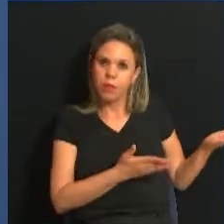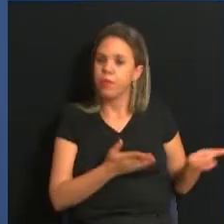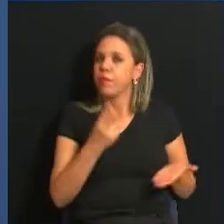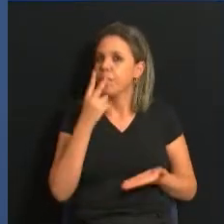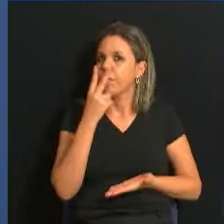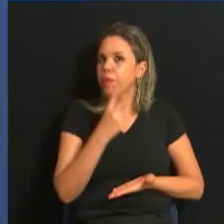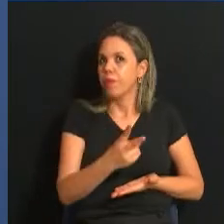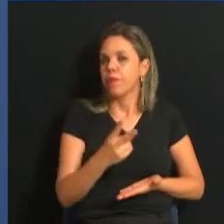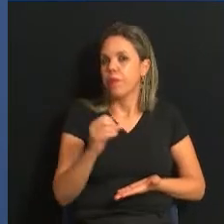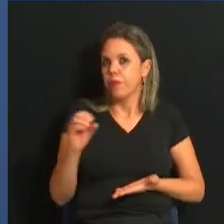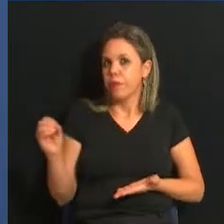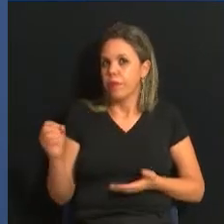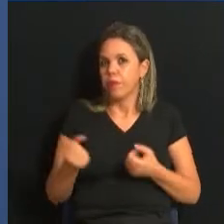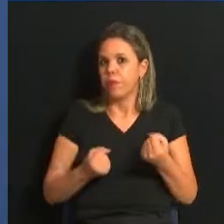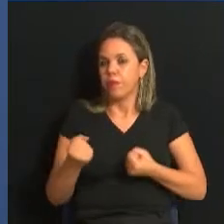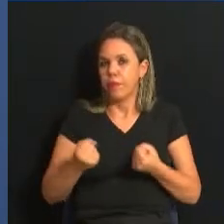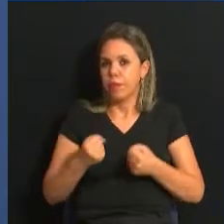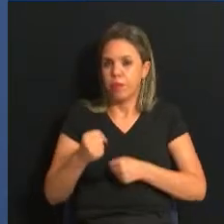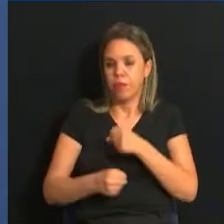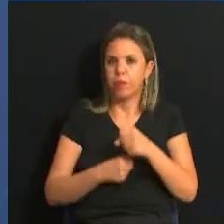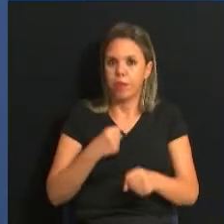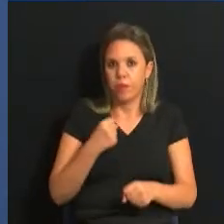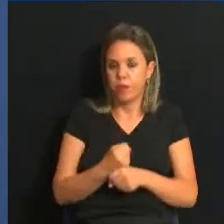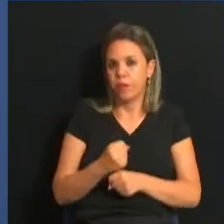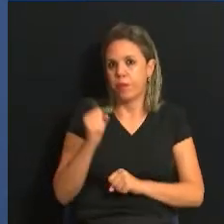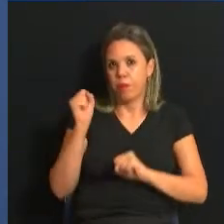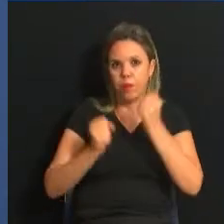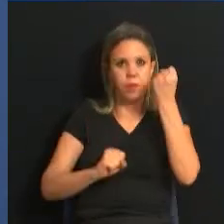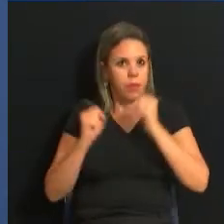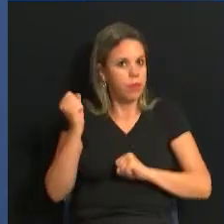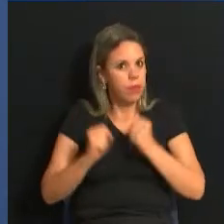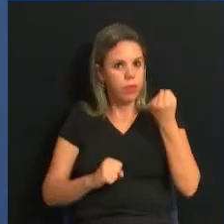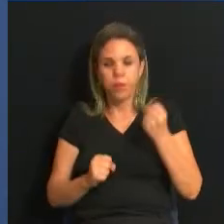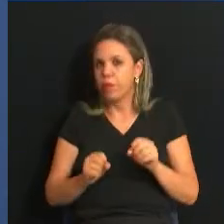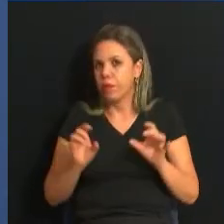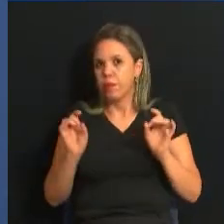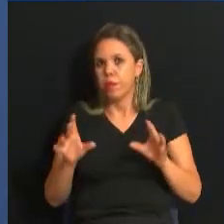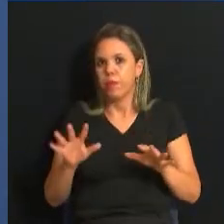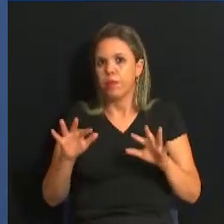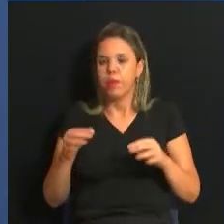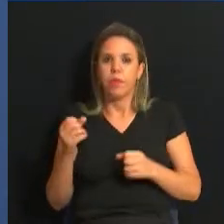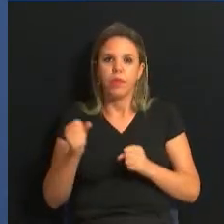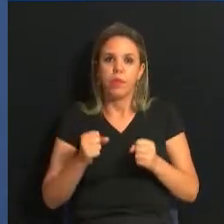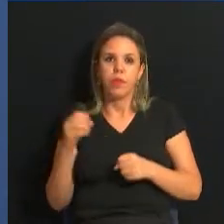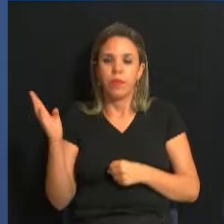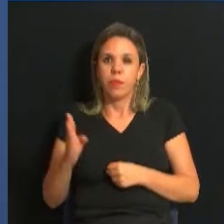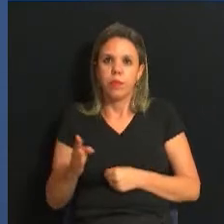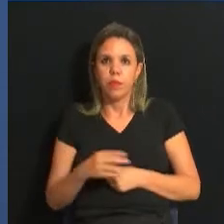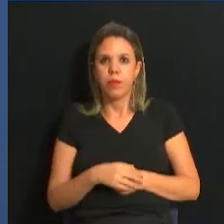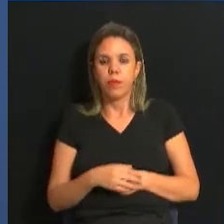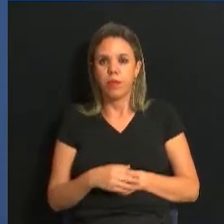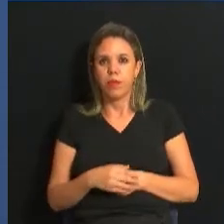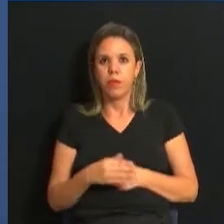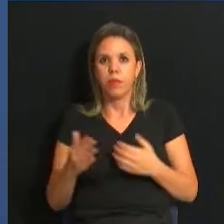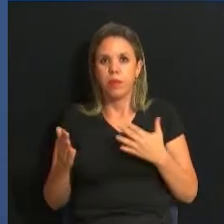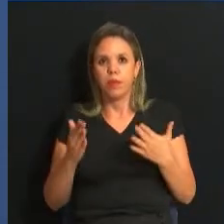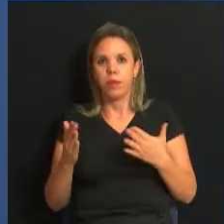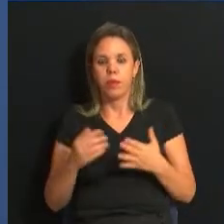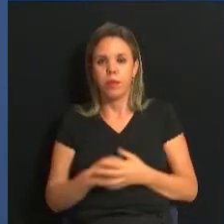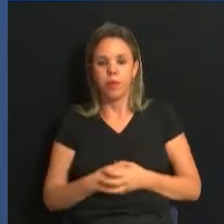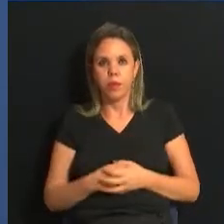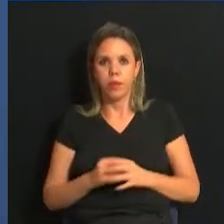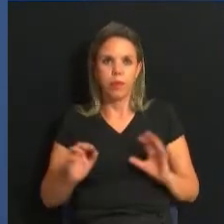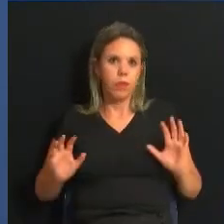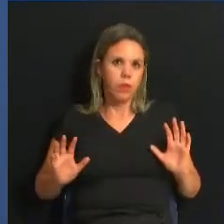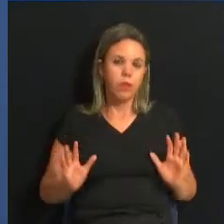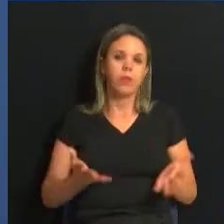200 veículos de todos os anos de fabricação do mais querido automóvel fabricado no Brasil, né? Qual será? E é uma homenagem